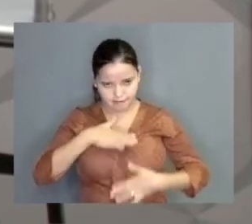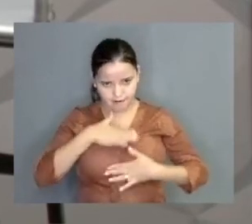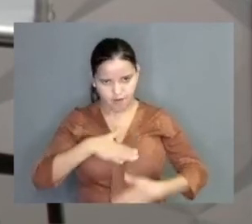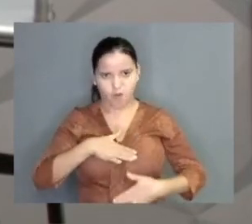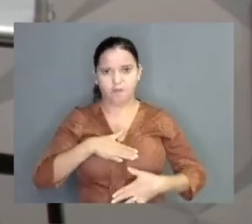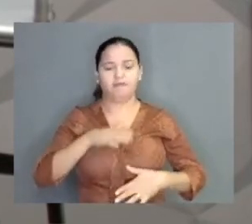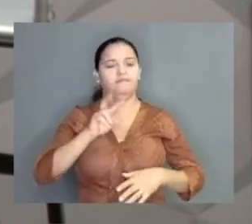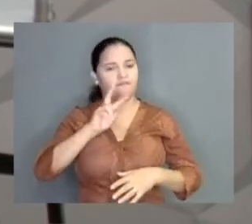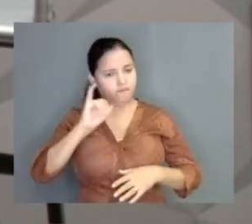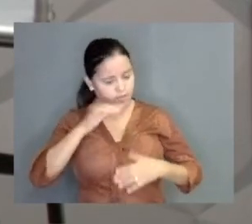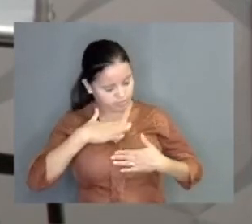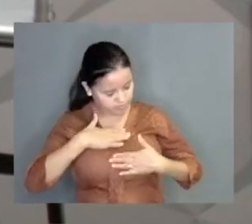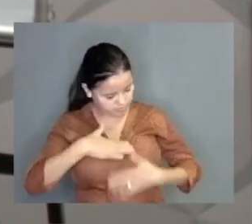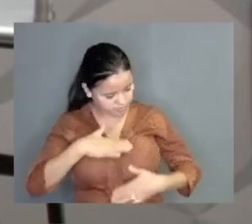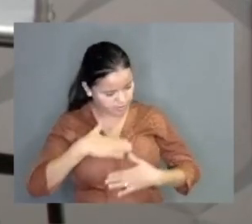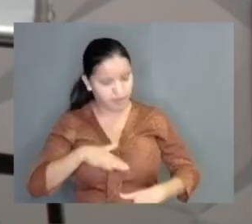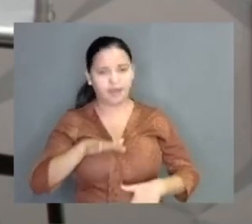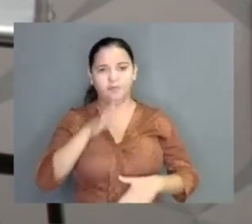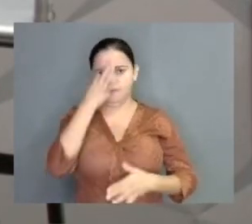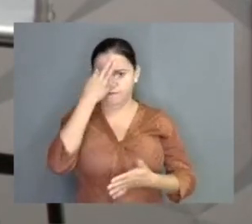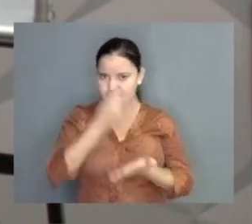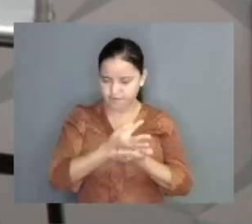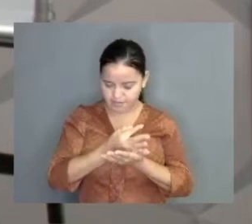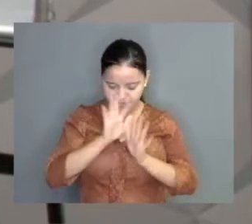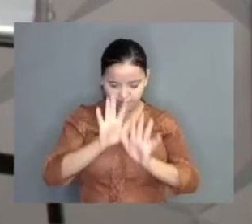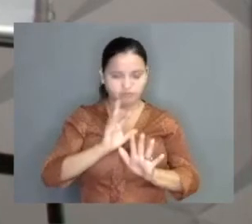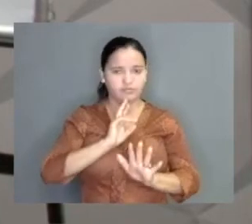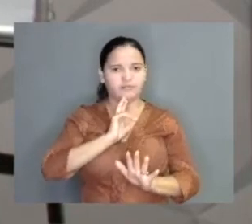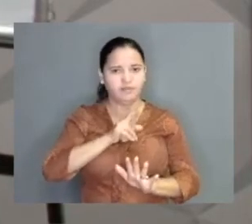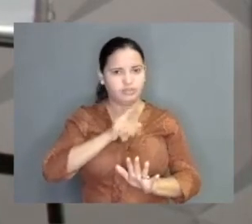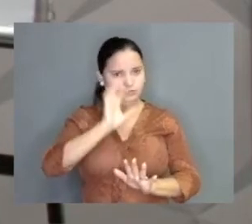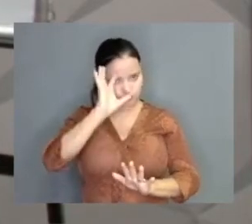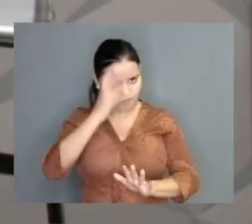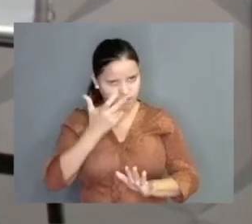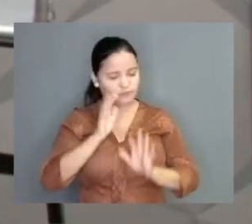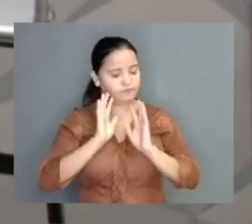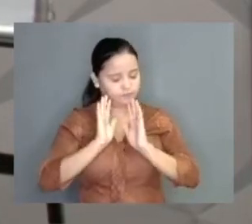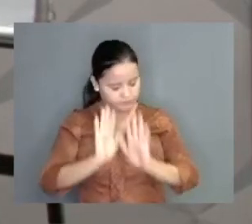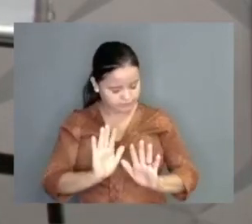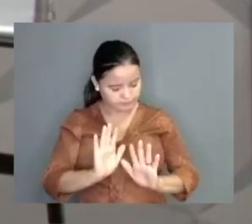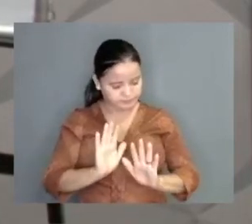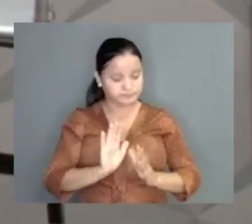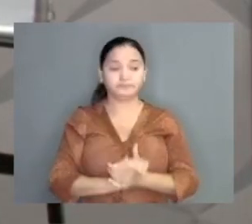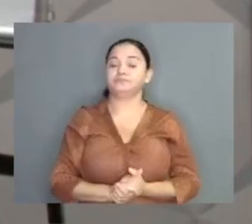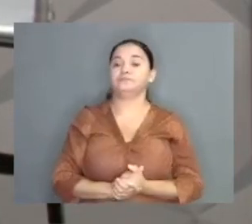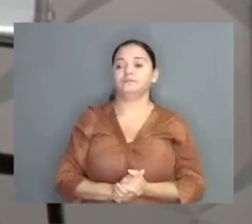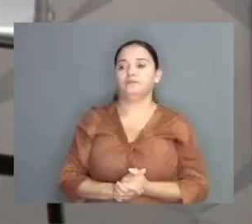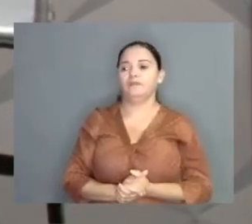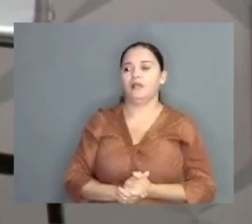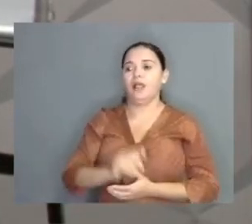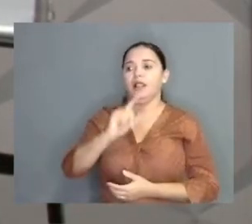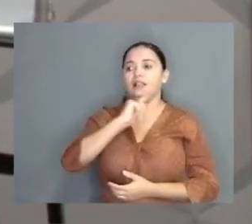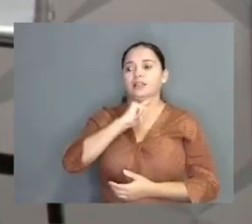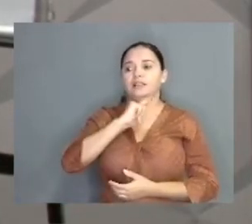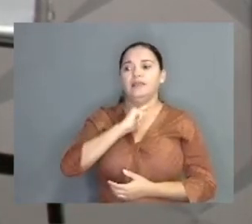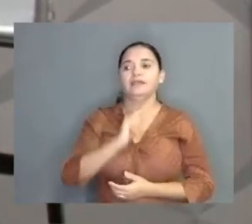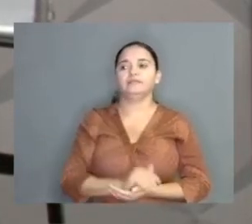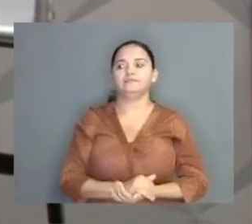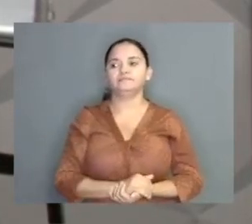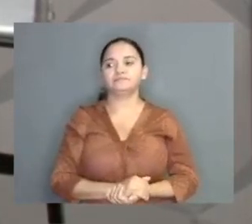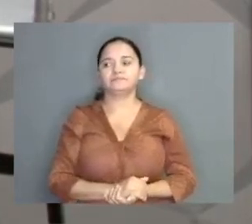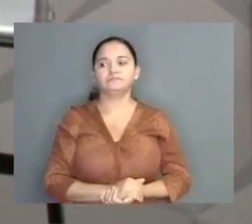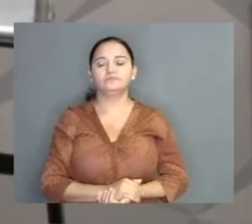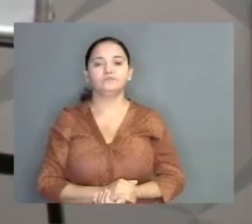Vai com calma, vai na fé, que a gente resolve. Ó, o que a gente tem?